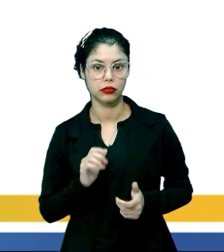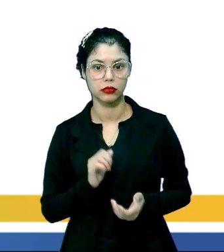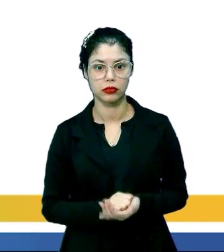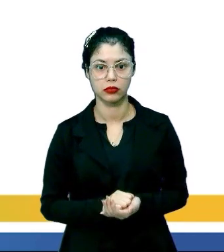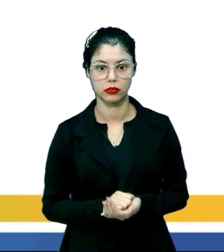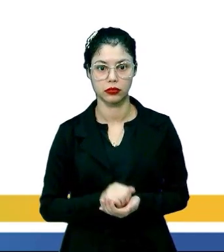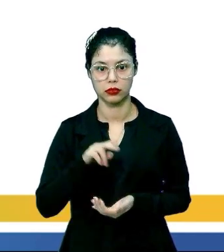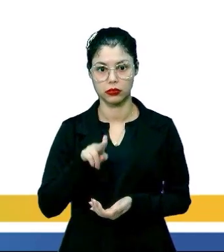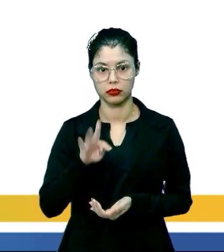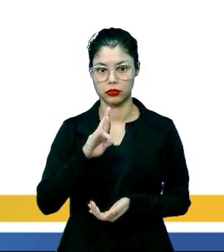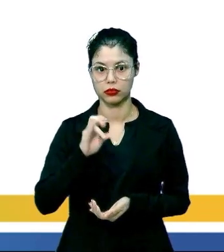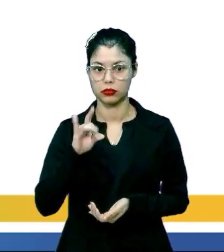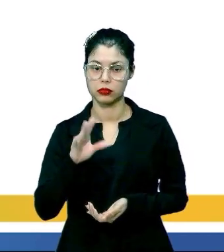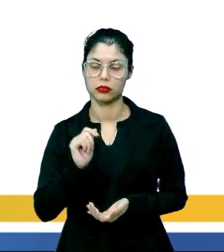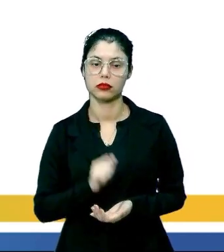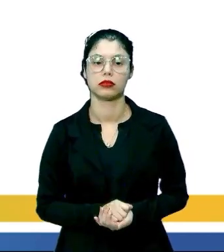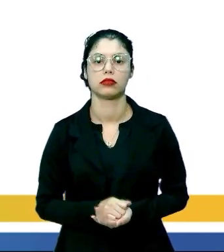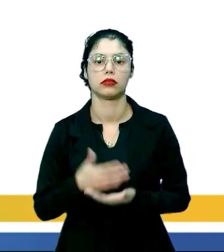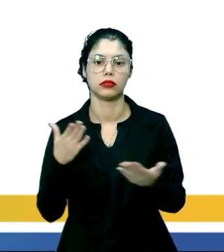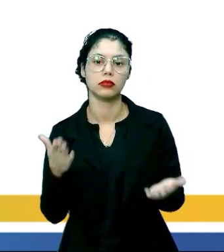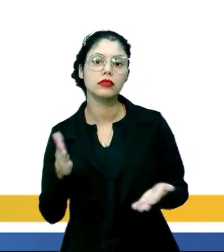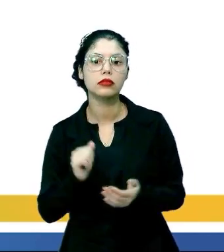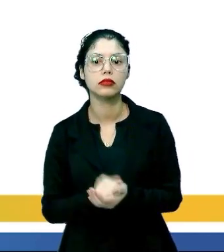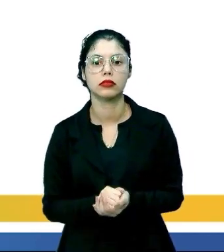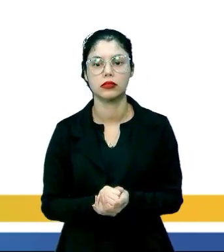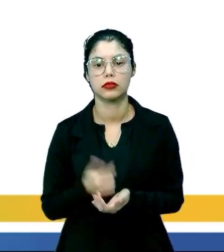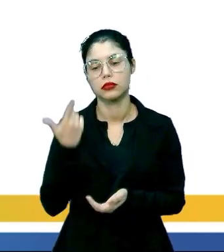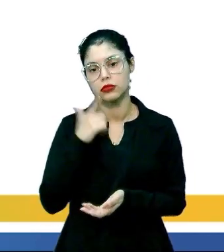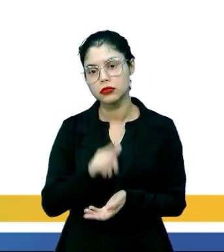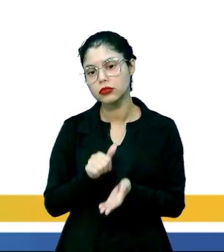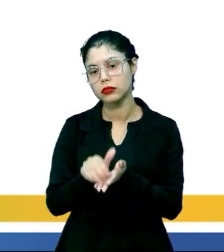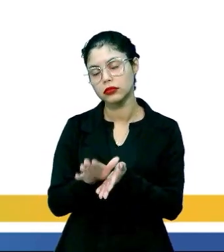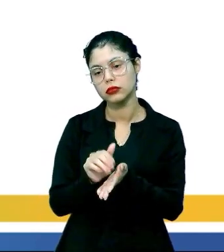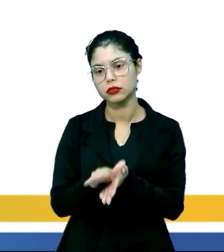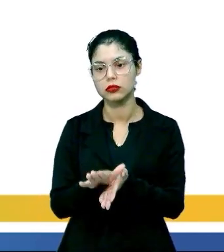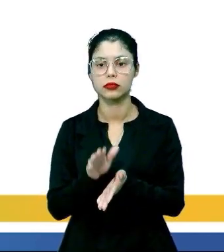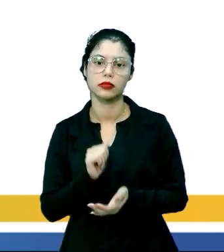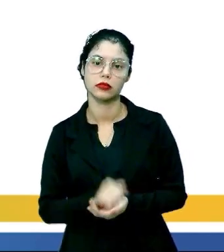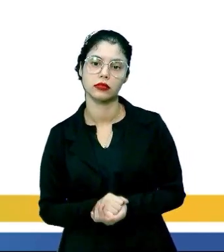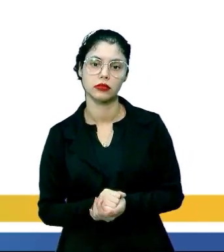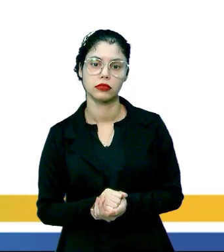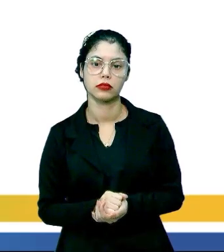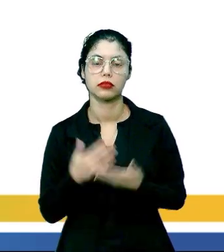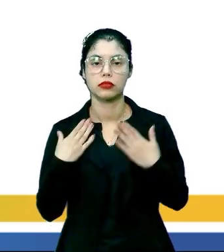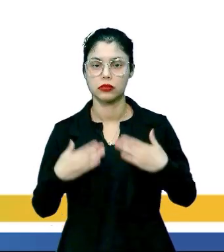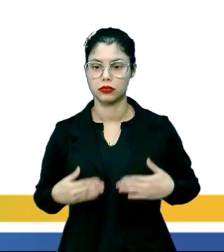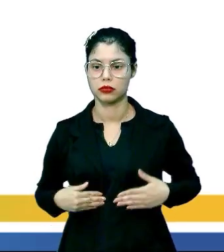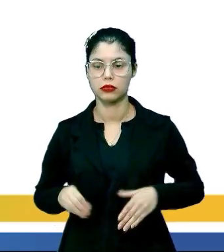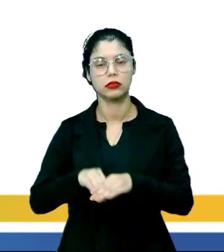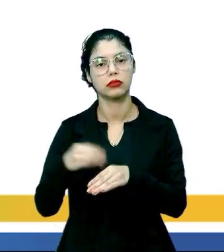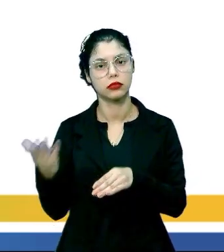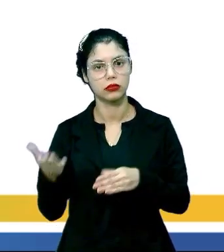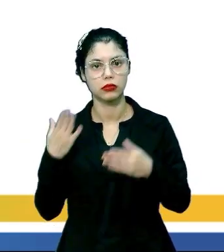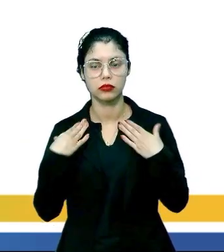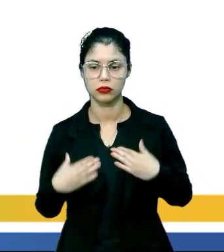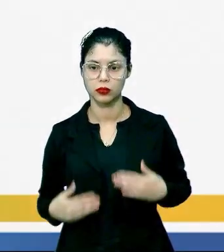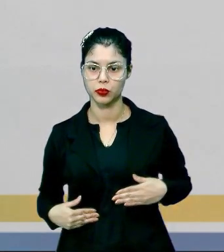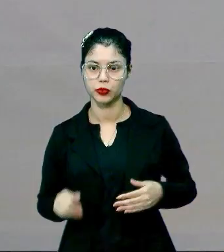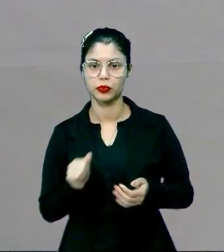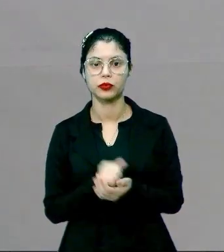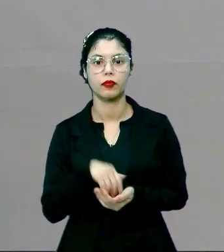Pela uretra, que é um órgão que garante a eliminação da urina para fora do nosso